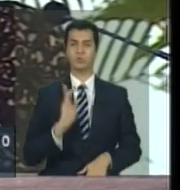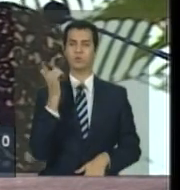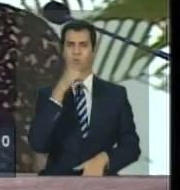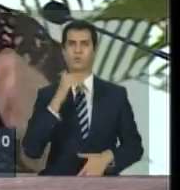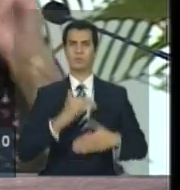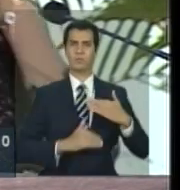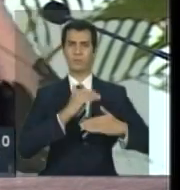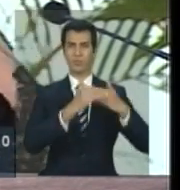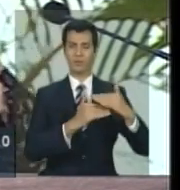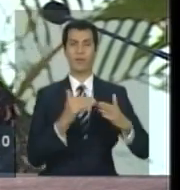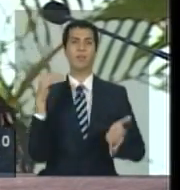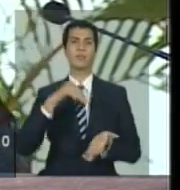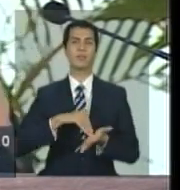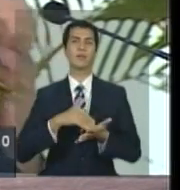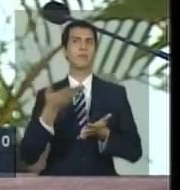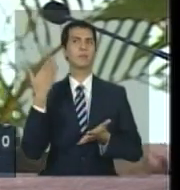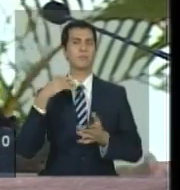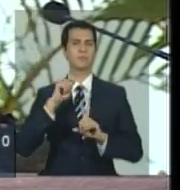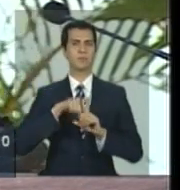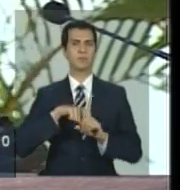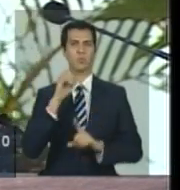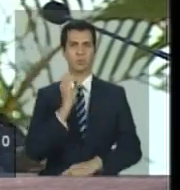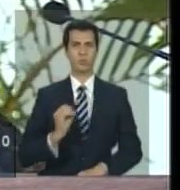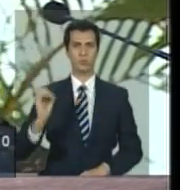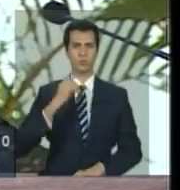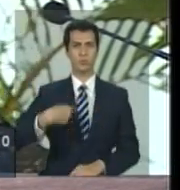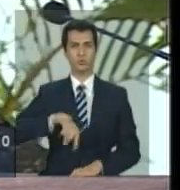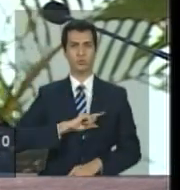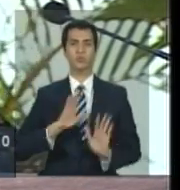Até outubro, nós já tínhamos criado